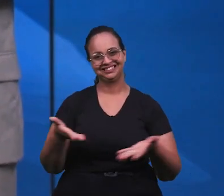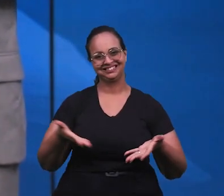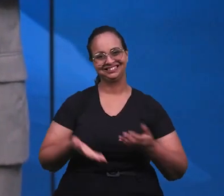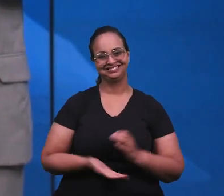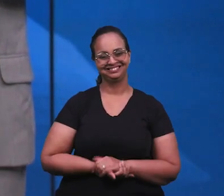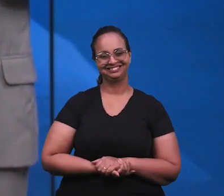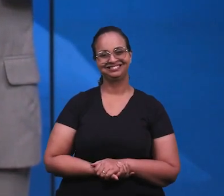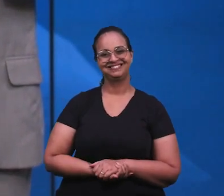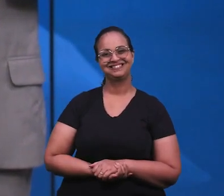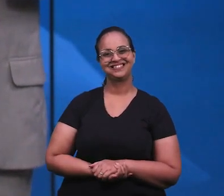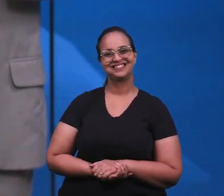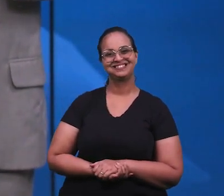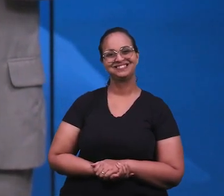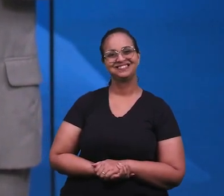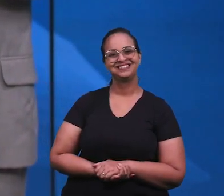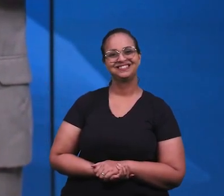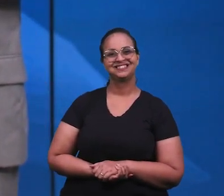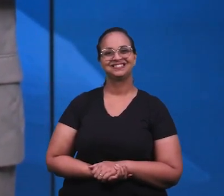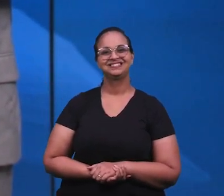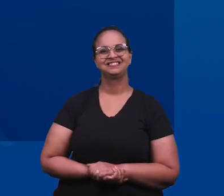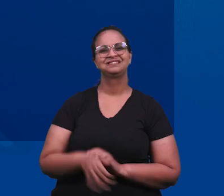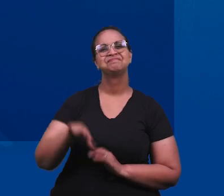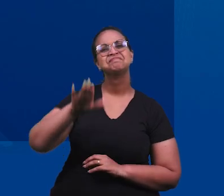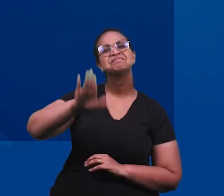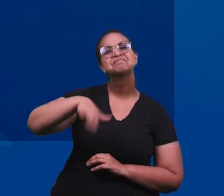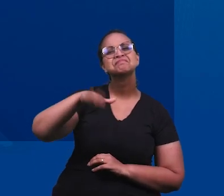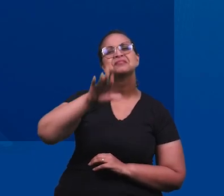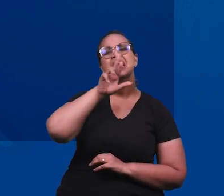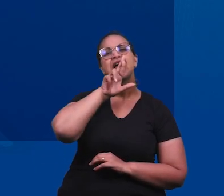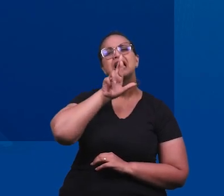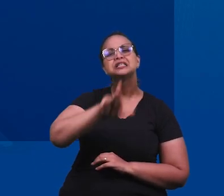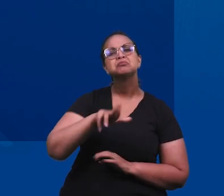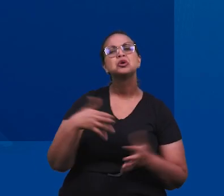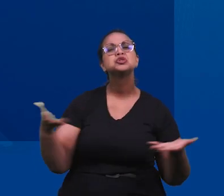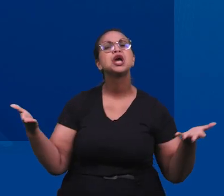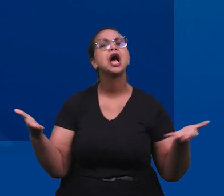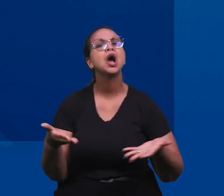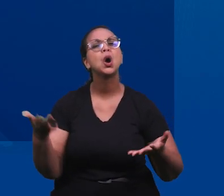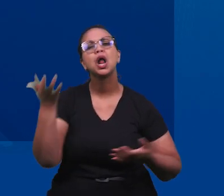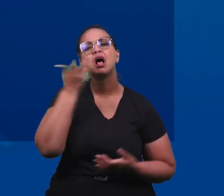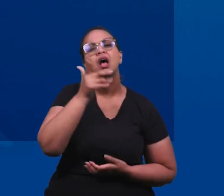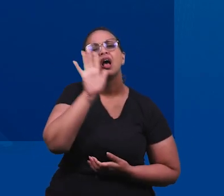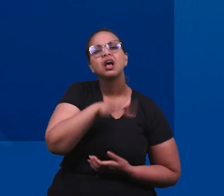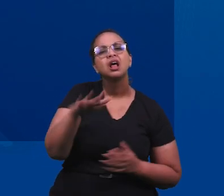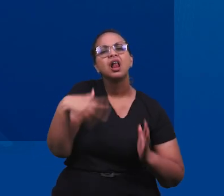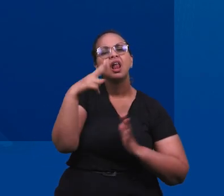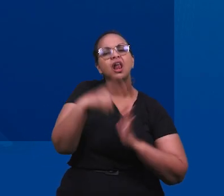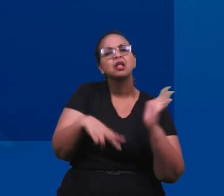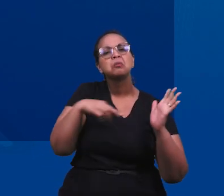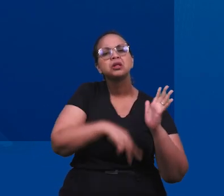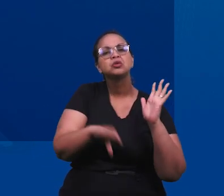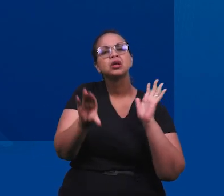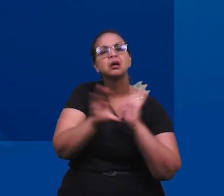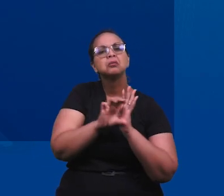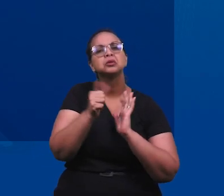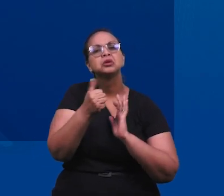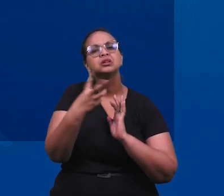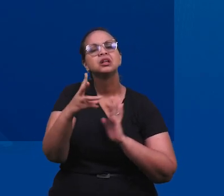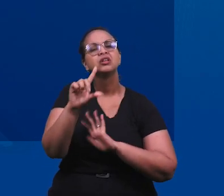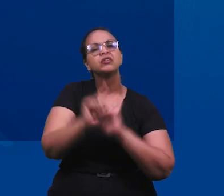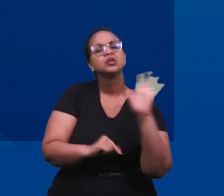vamos ter conhecimento das respostas deles. Samuel, respondendo à pergunta de crianças, lendo Mateus